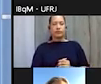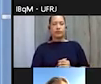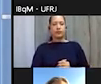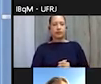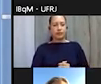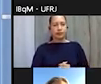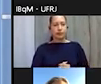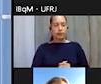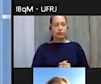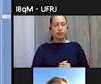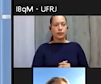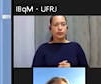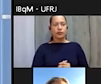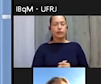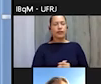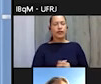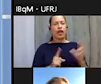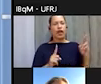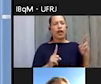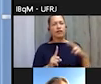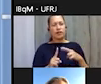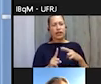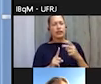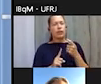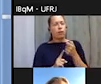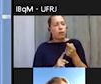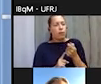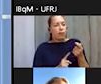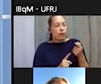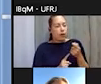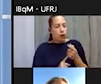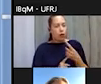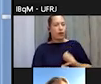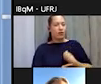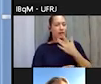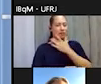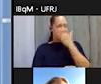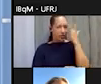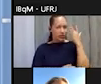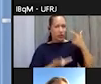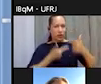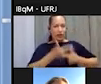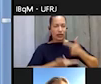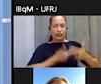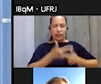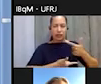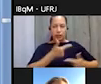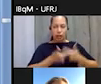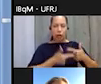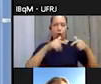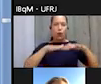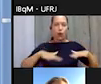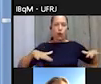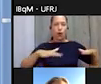uma das poucas referências que a gente tem, as pessoas que trabalharam nesse local é